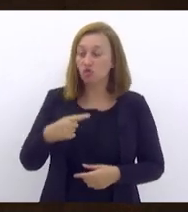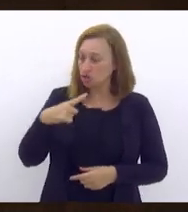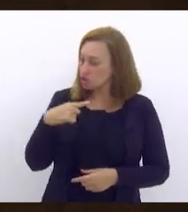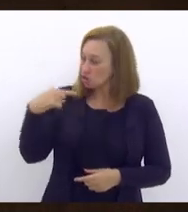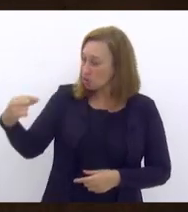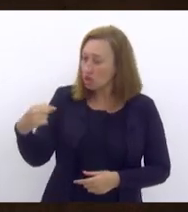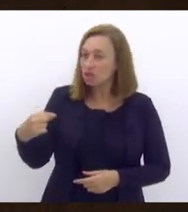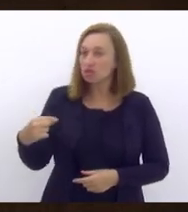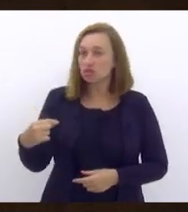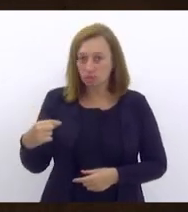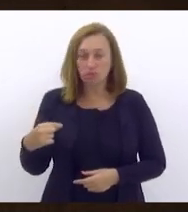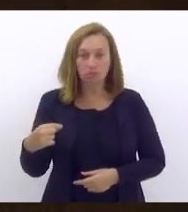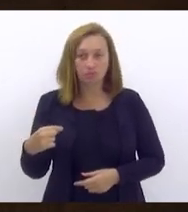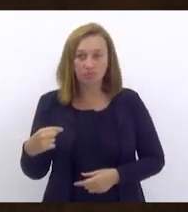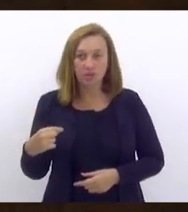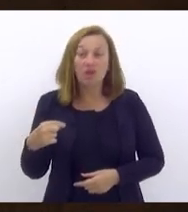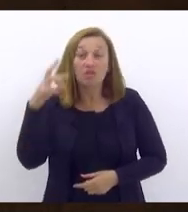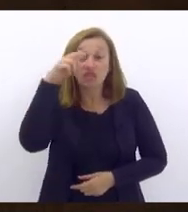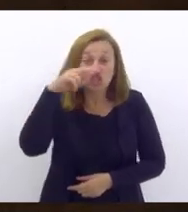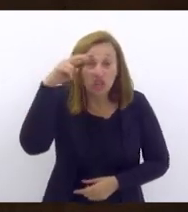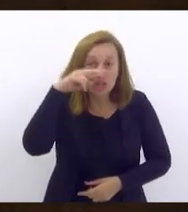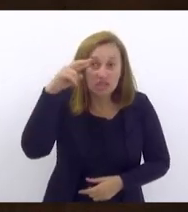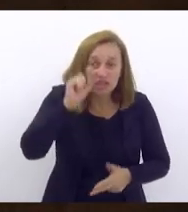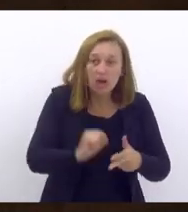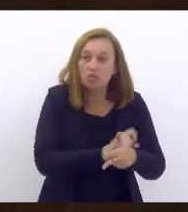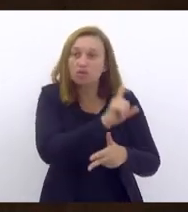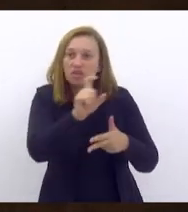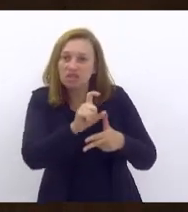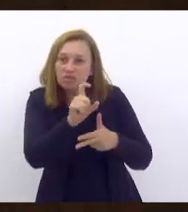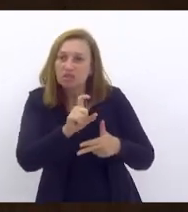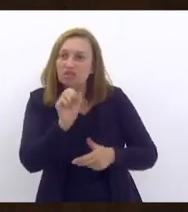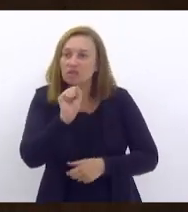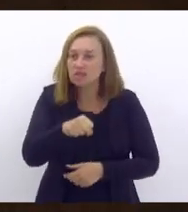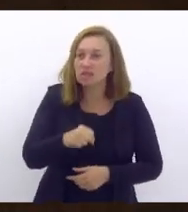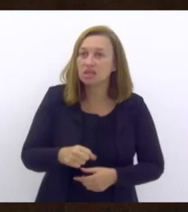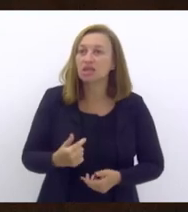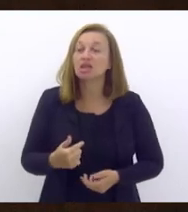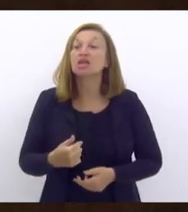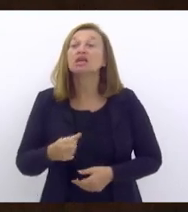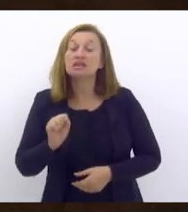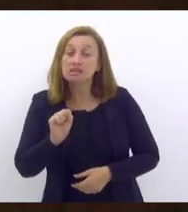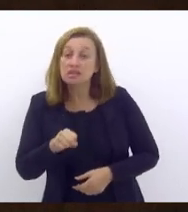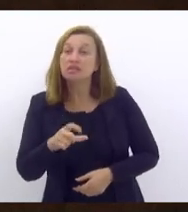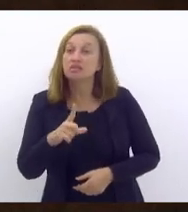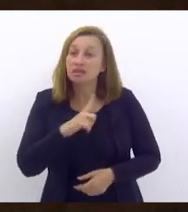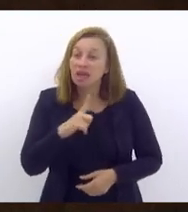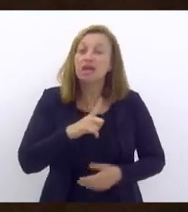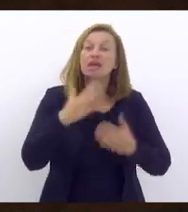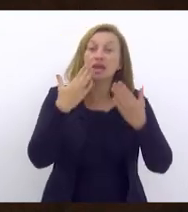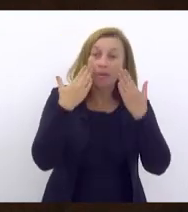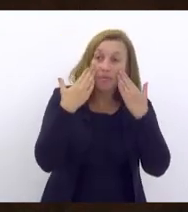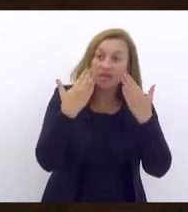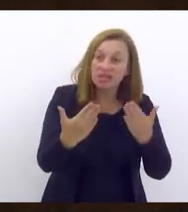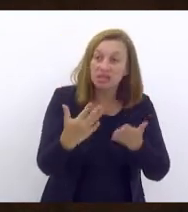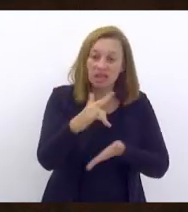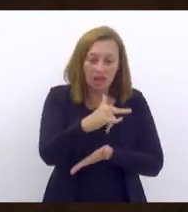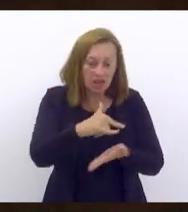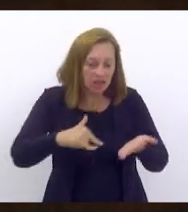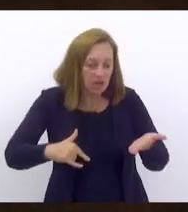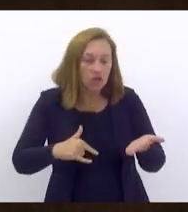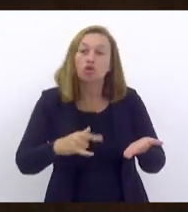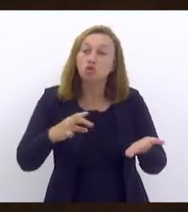tem prerrogativa de fiscalizar o executivo. E eles têm, sim, que apresentar a prestação de